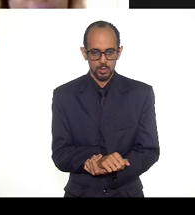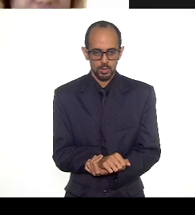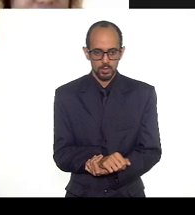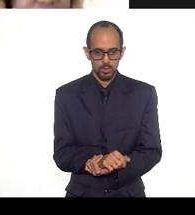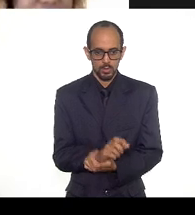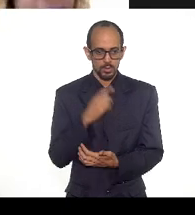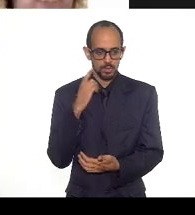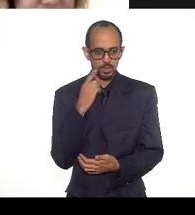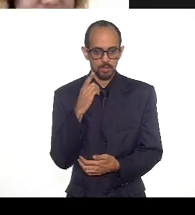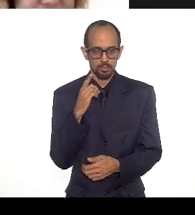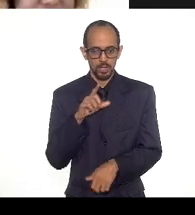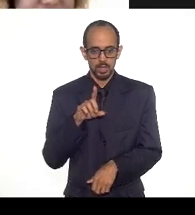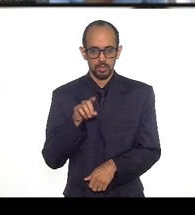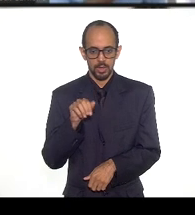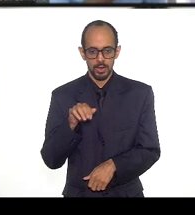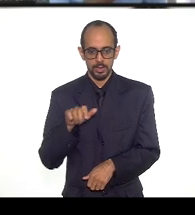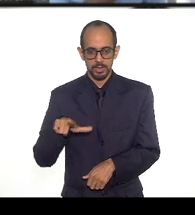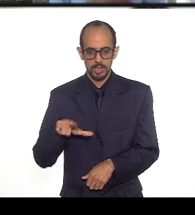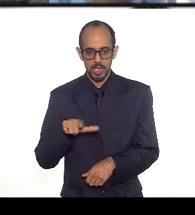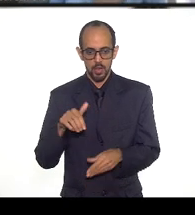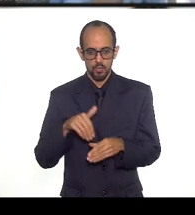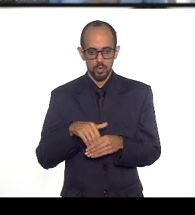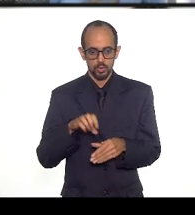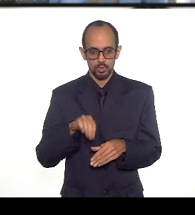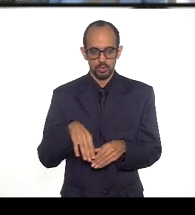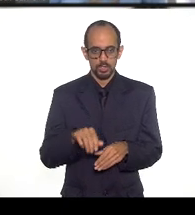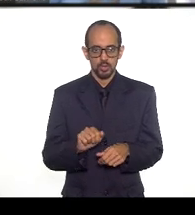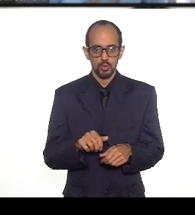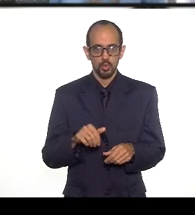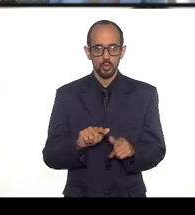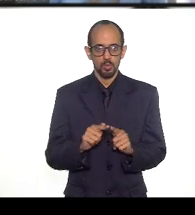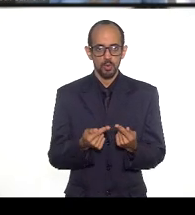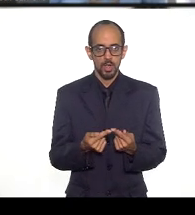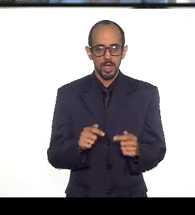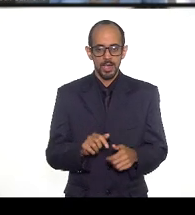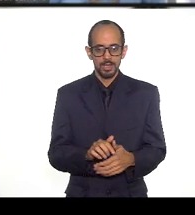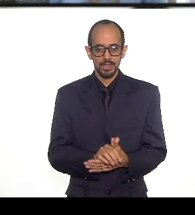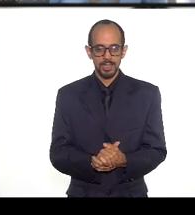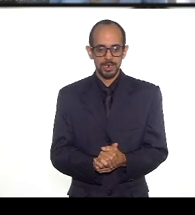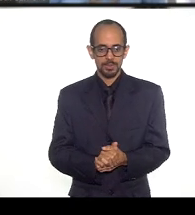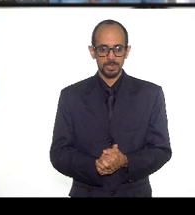Deputado Daniel Librelon votou sim no grupo. Sim,